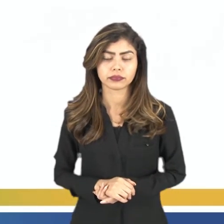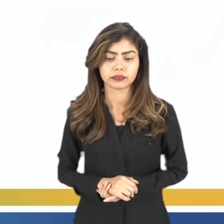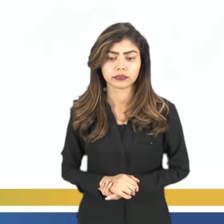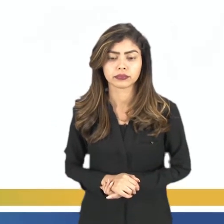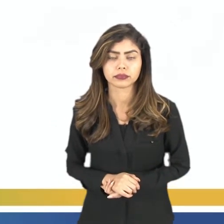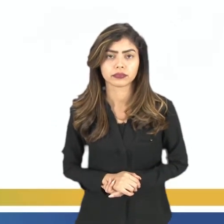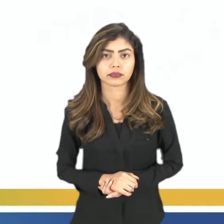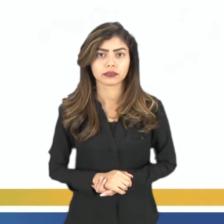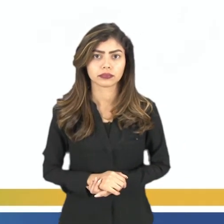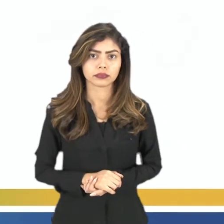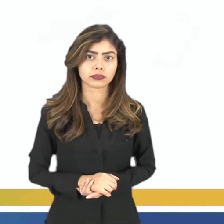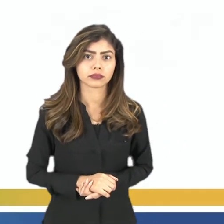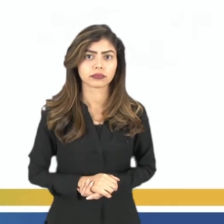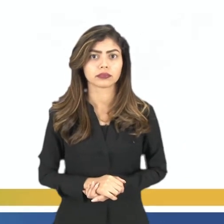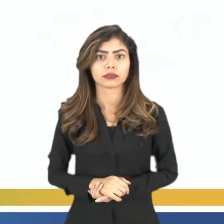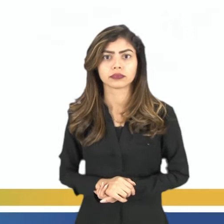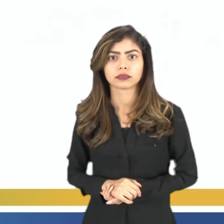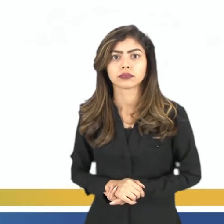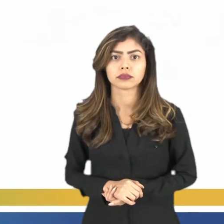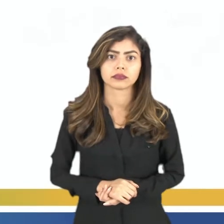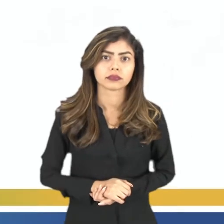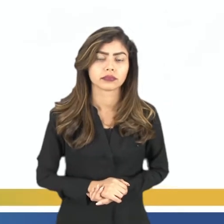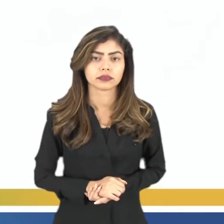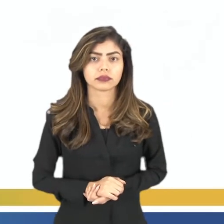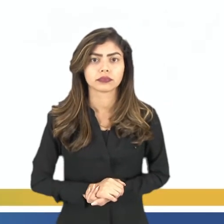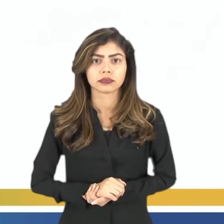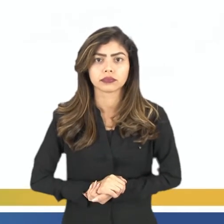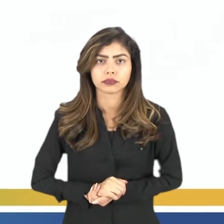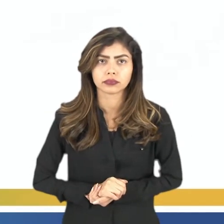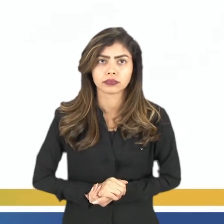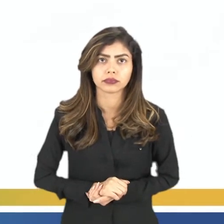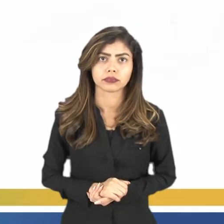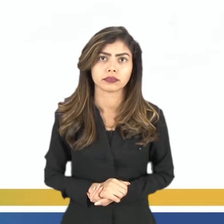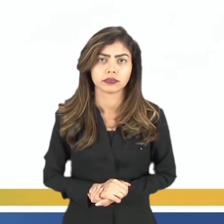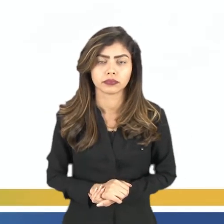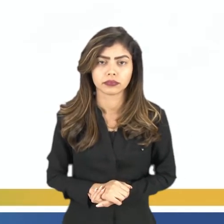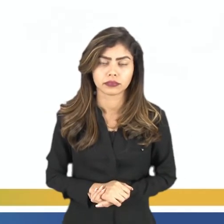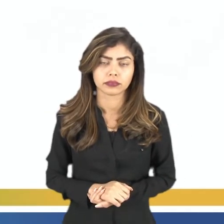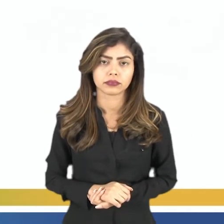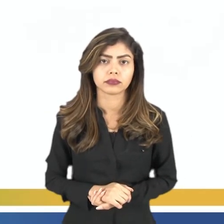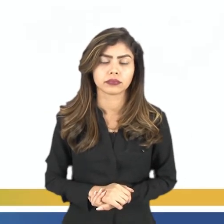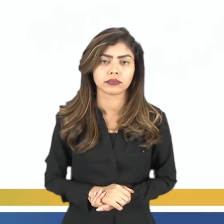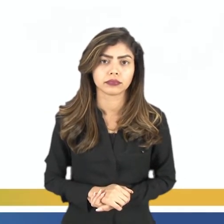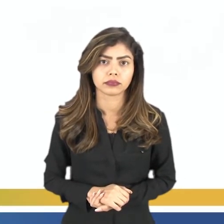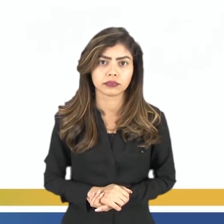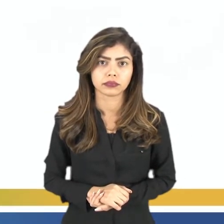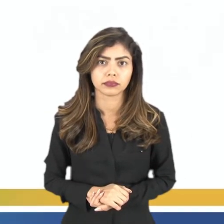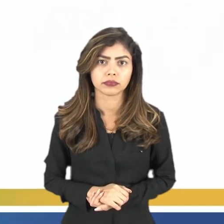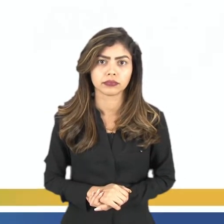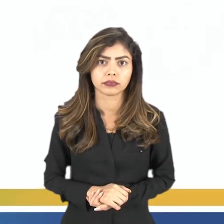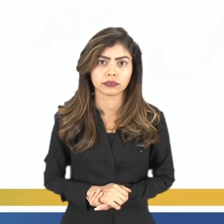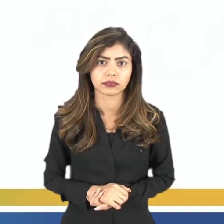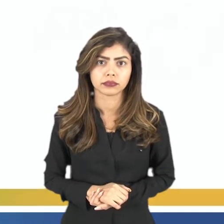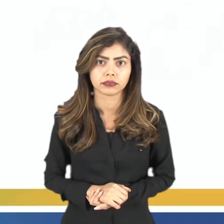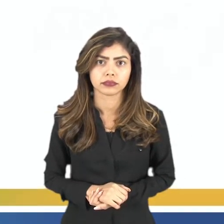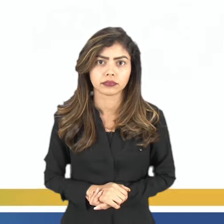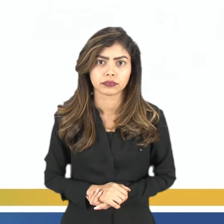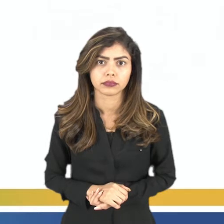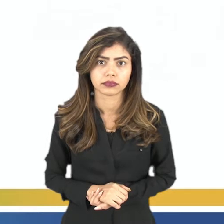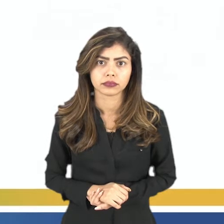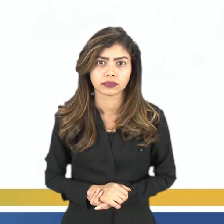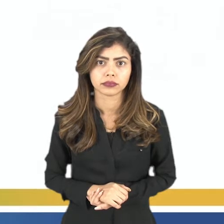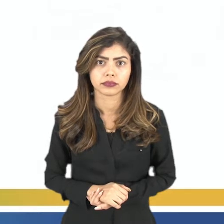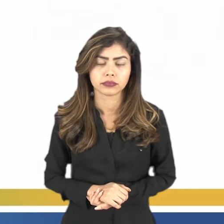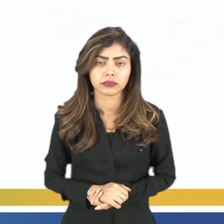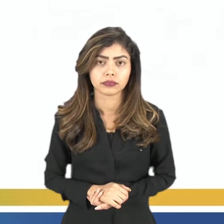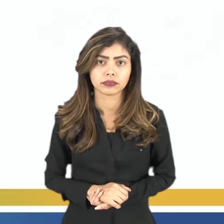de su opinión. Tercer punto, será esencial incluir una conclusión